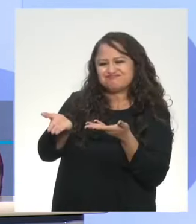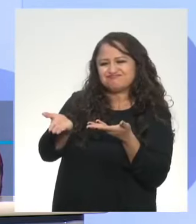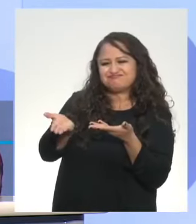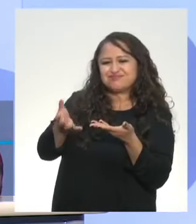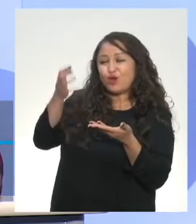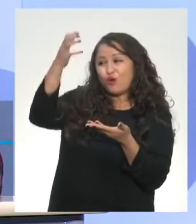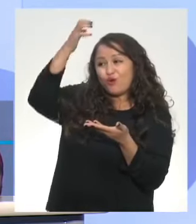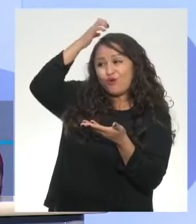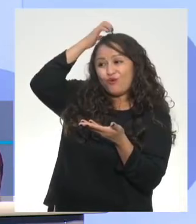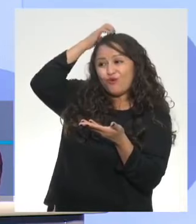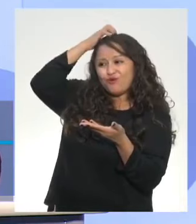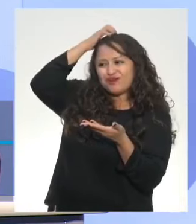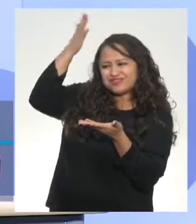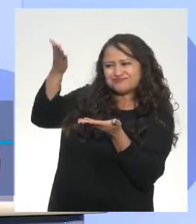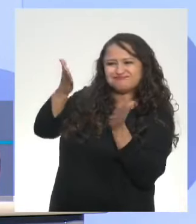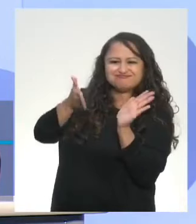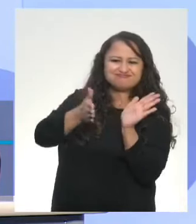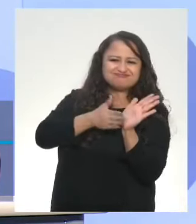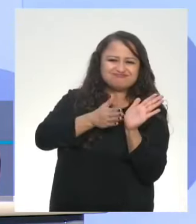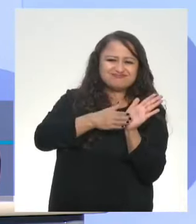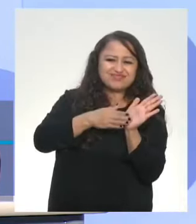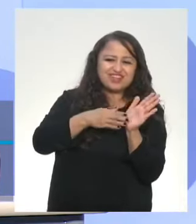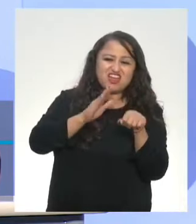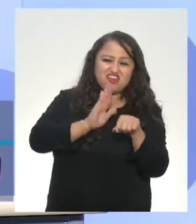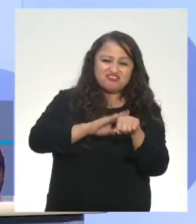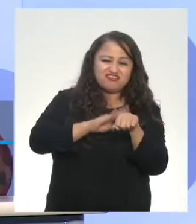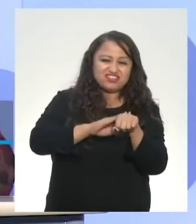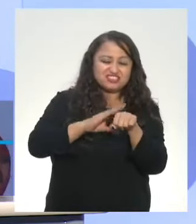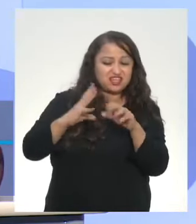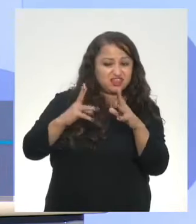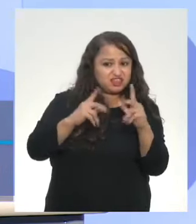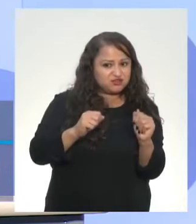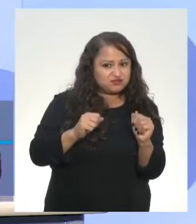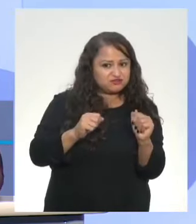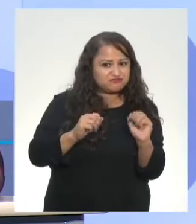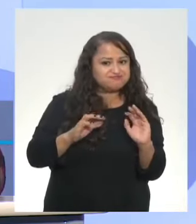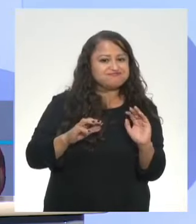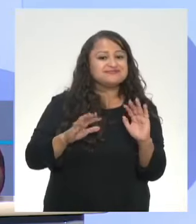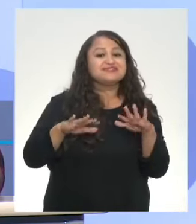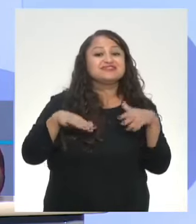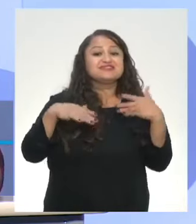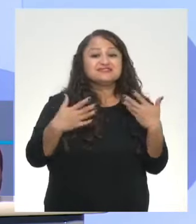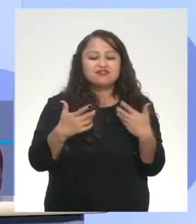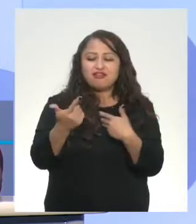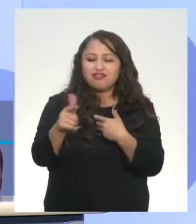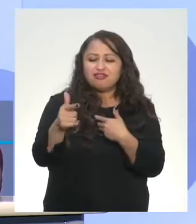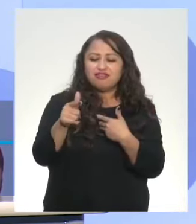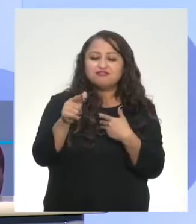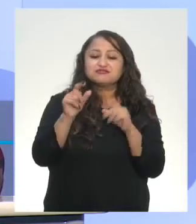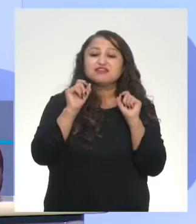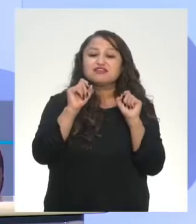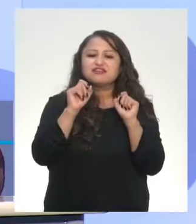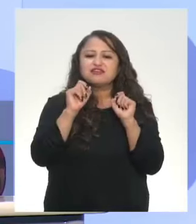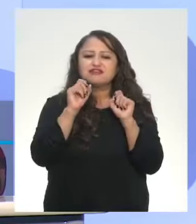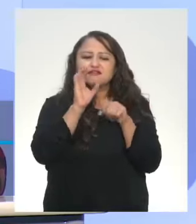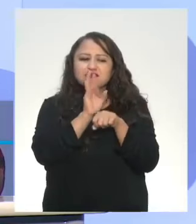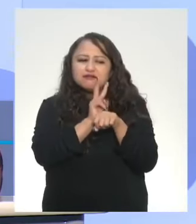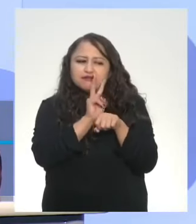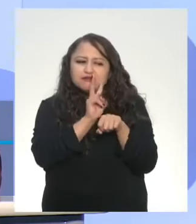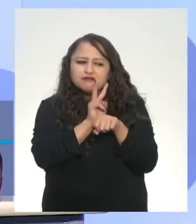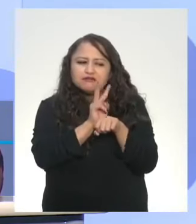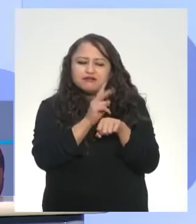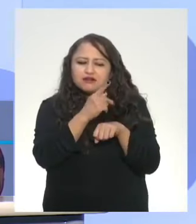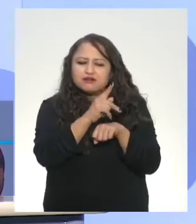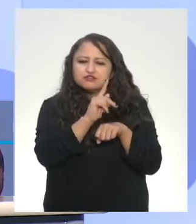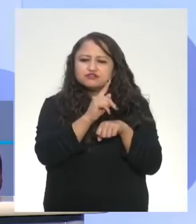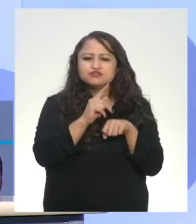poder nas mãos, não tem nada acima desse rei para fiscalizar o seu poder, como acontecia lá na Inglaterra, que a gente viu